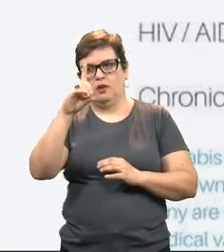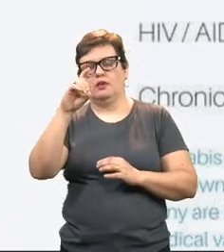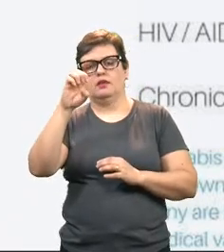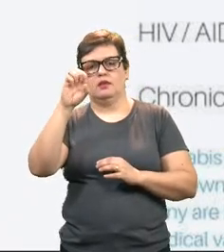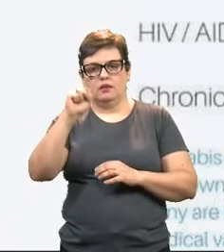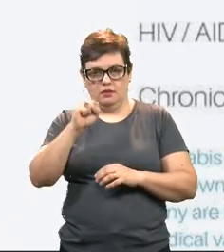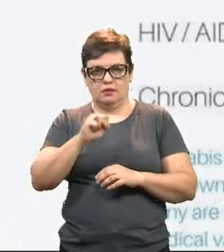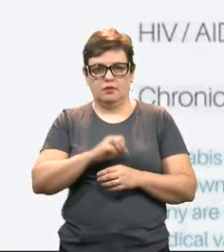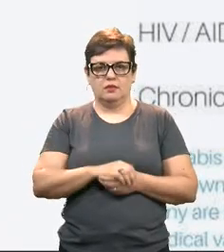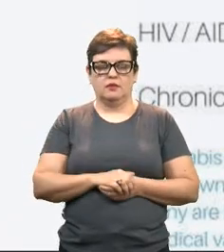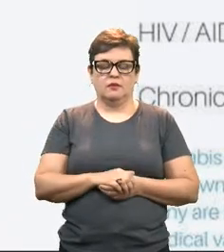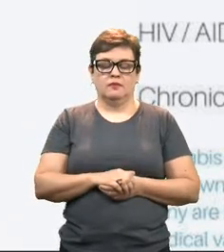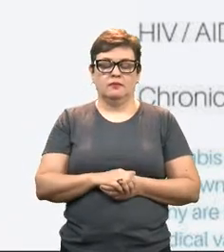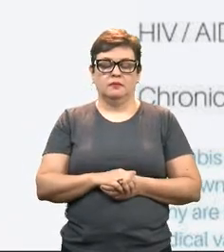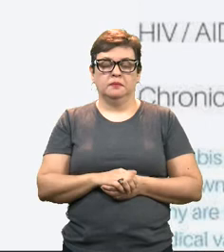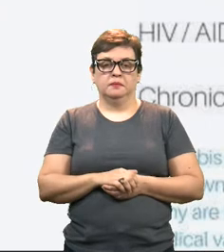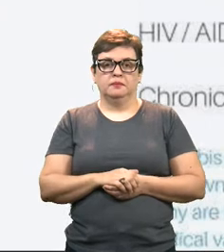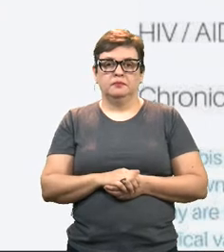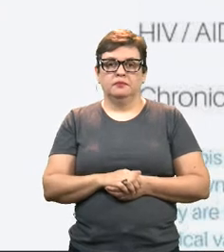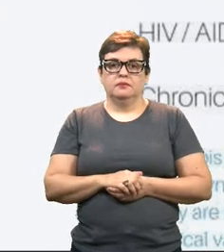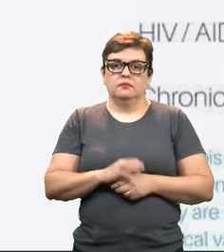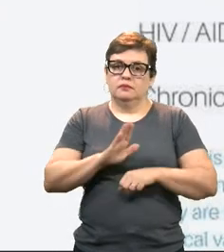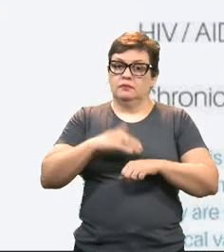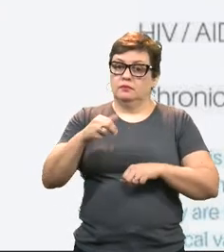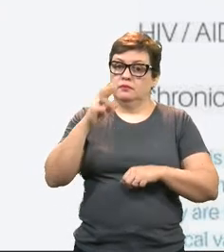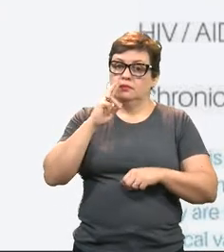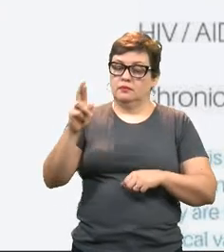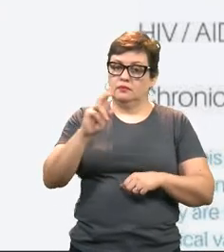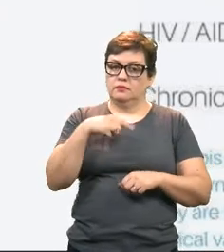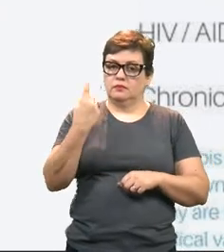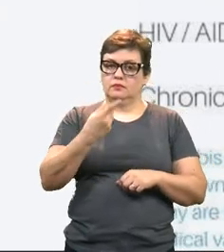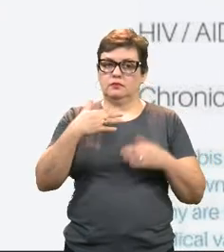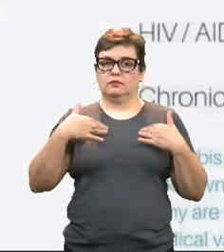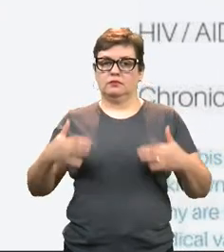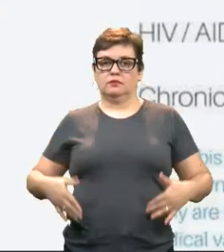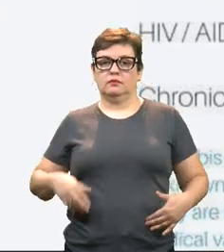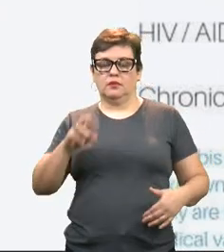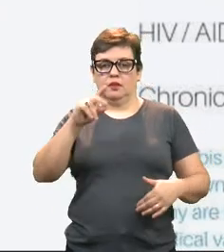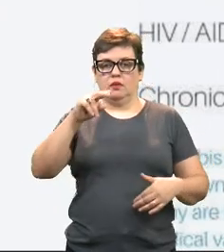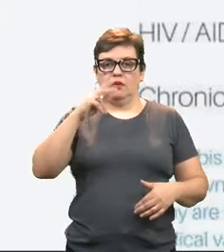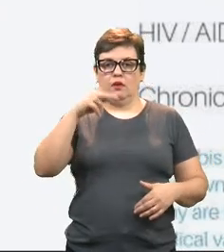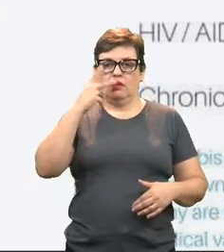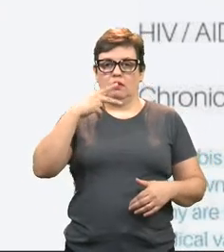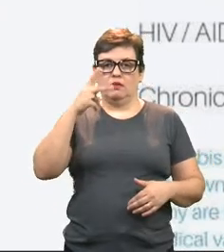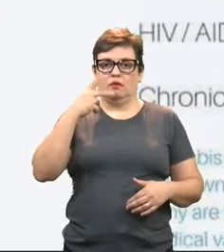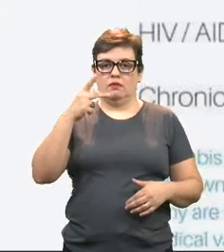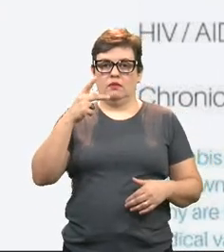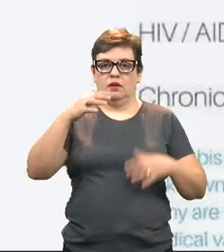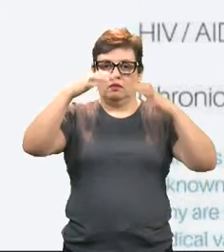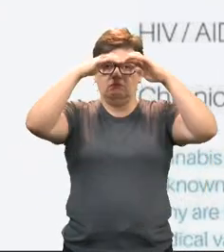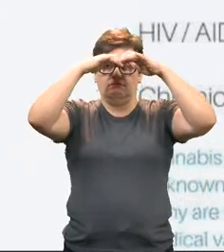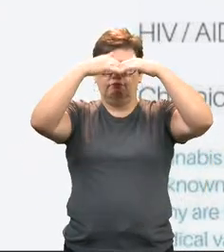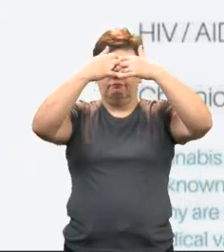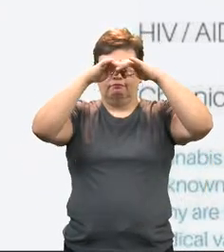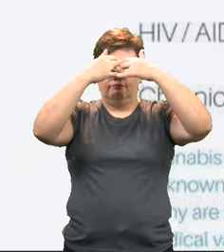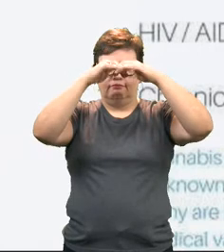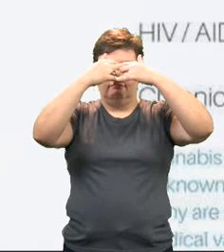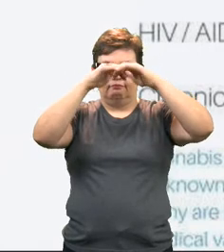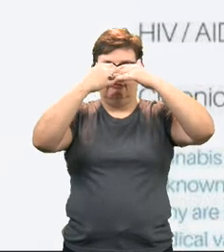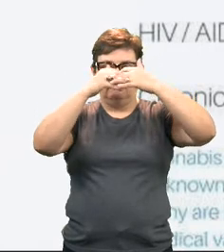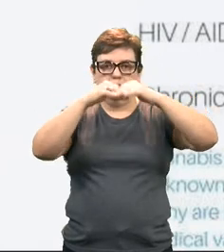melhor resposta para o nosso organismo. Como diz, né, o neurocientista Siddhartha Ribeiro, que já